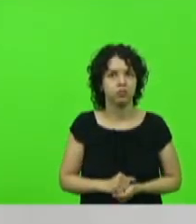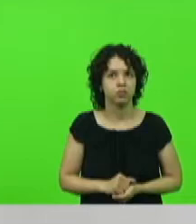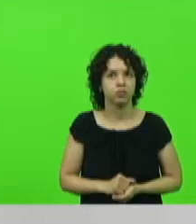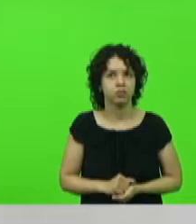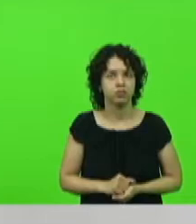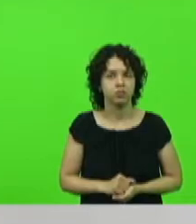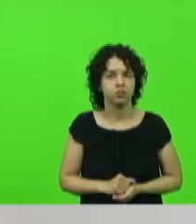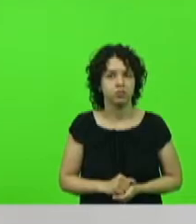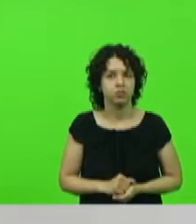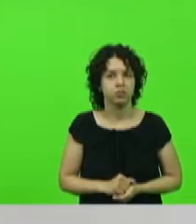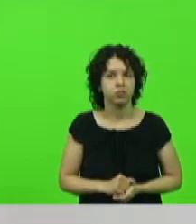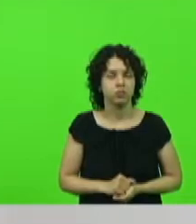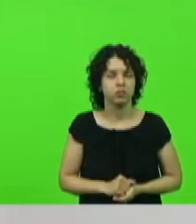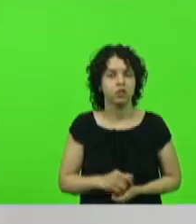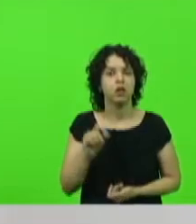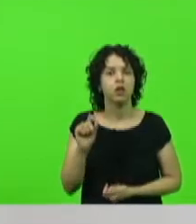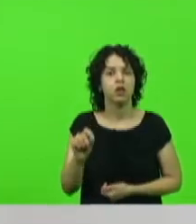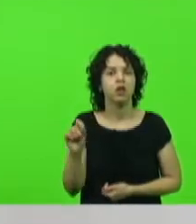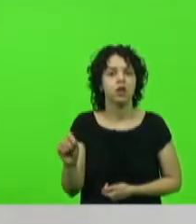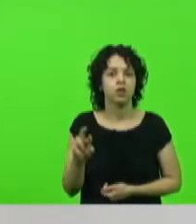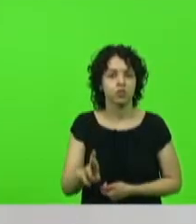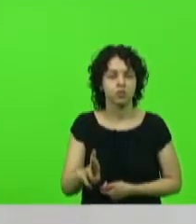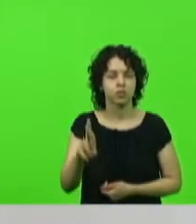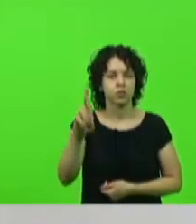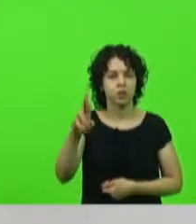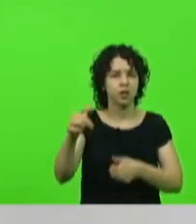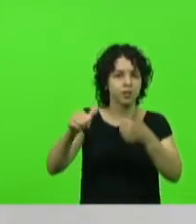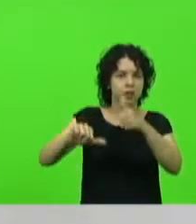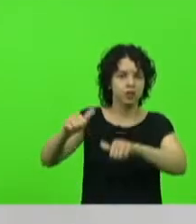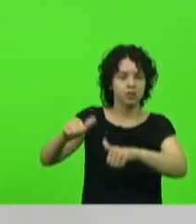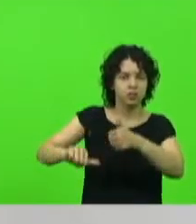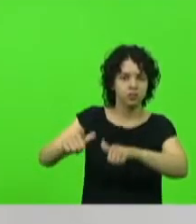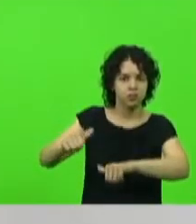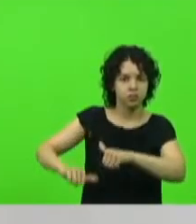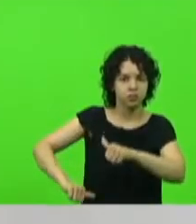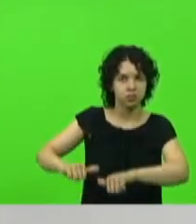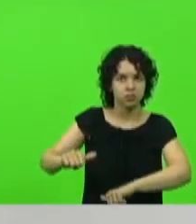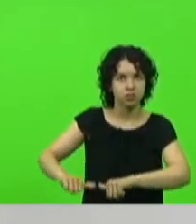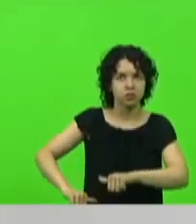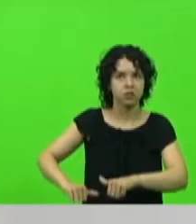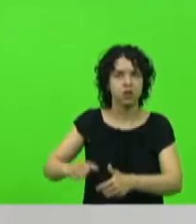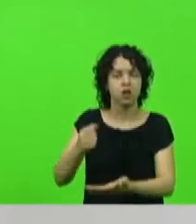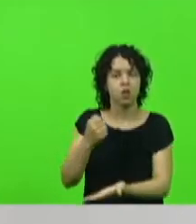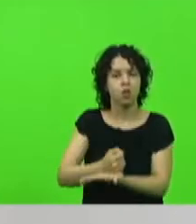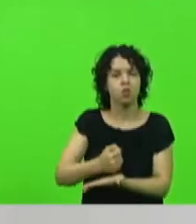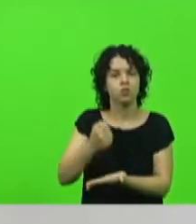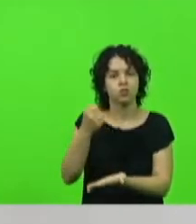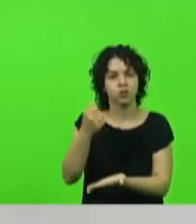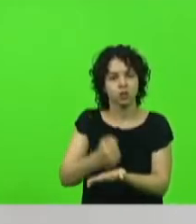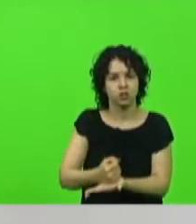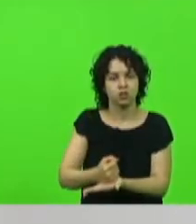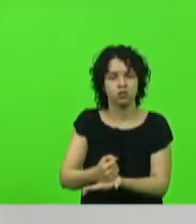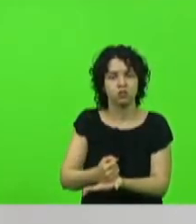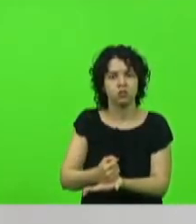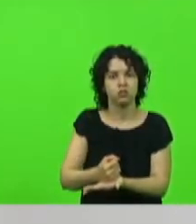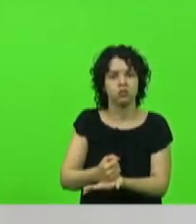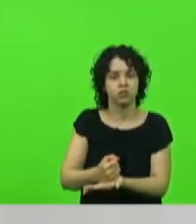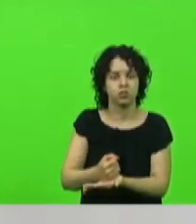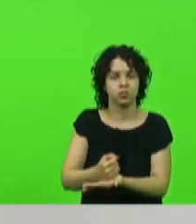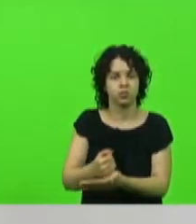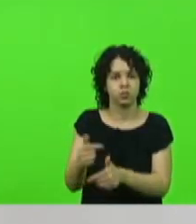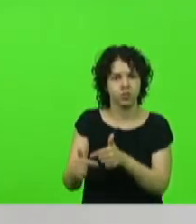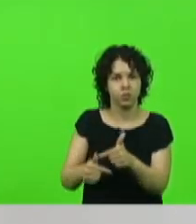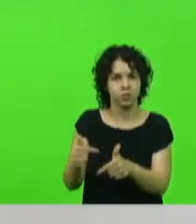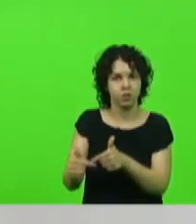De quem é a responsabilidade de analisar e efetuar a contratação desses serviços? Antes de fazer essa